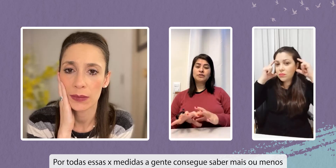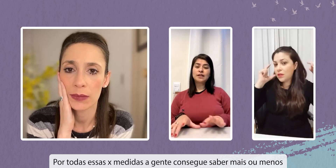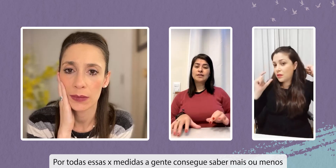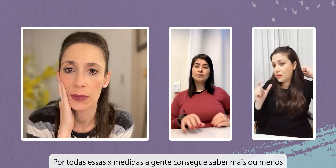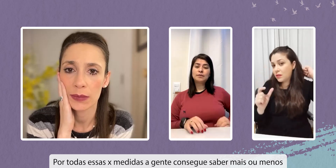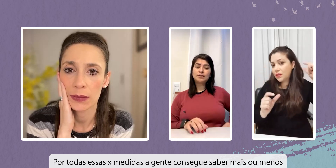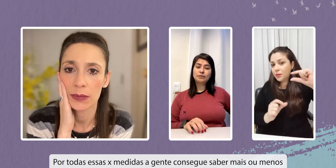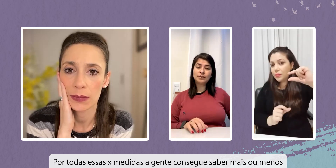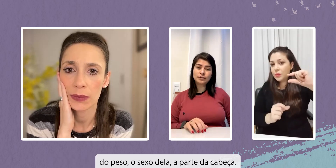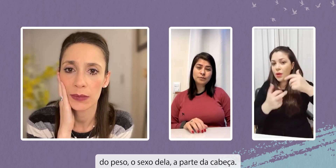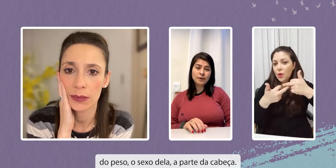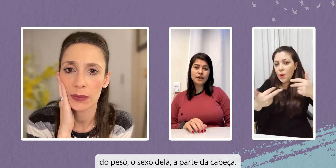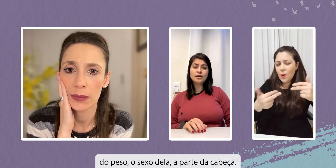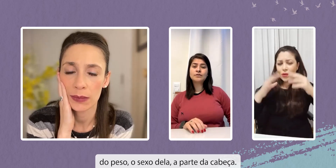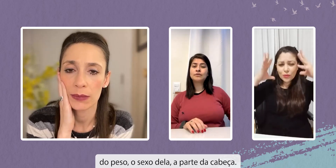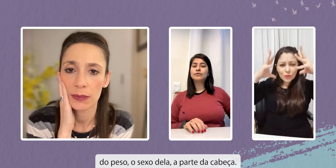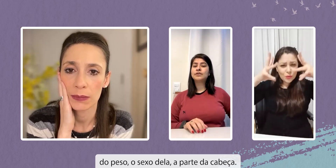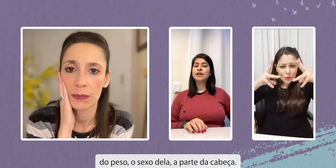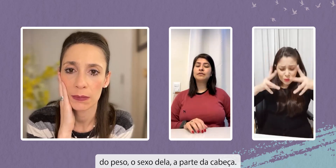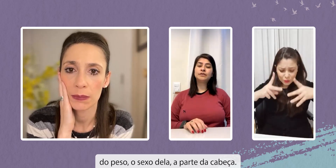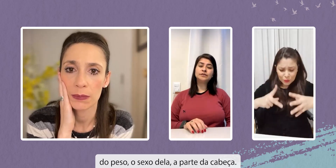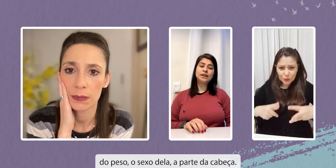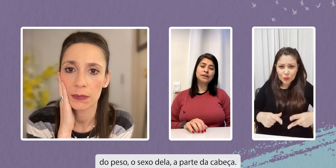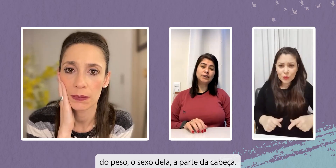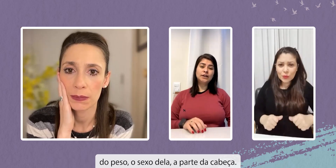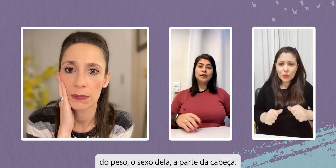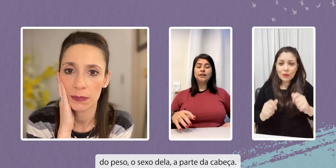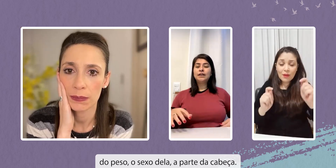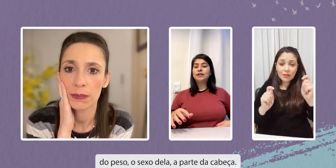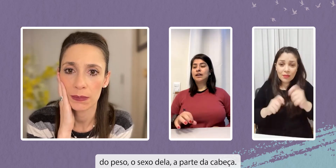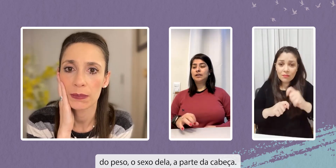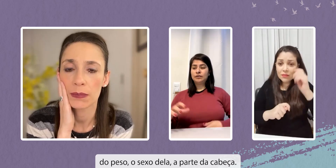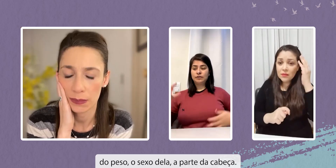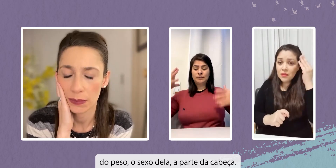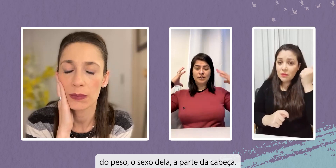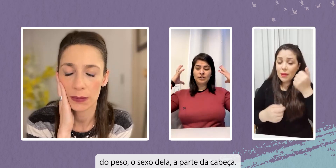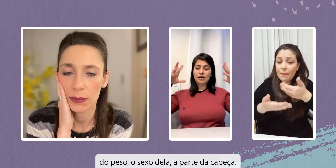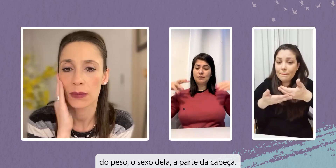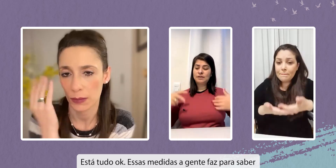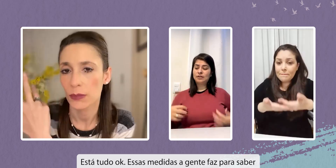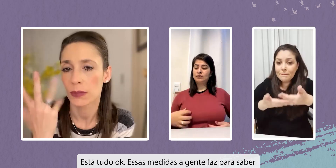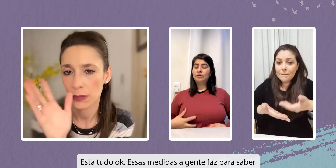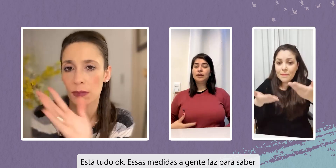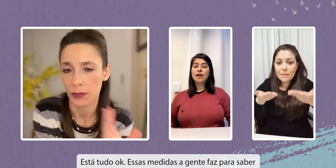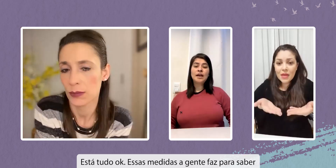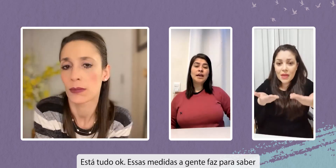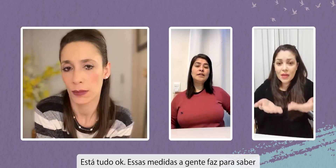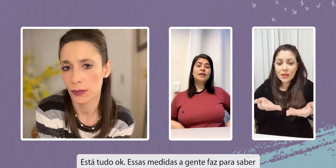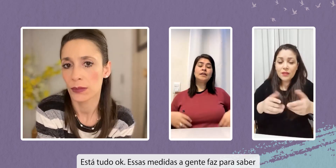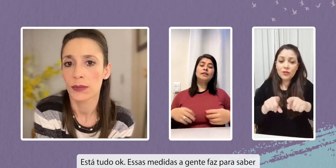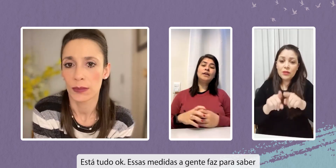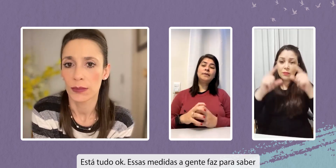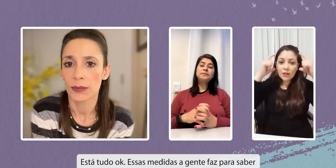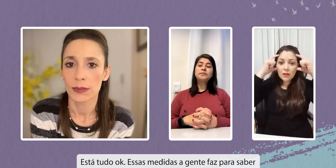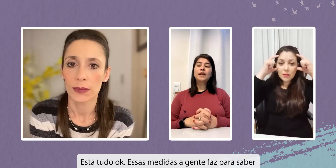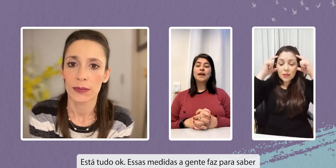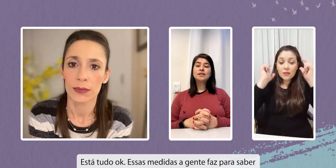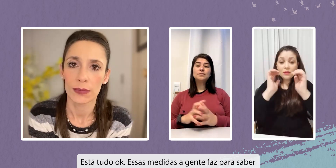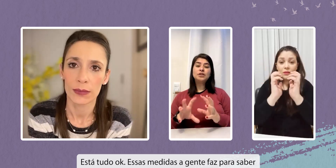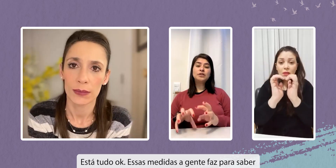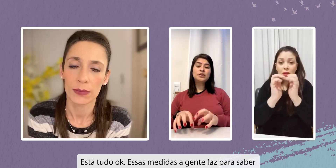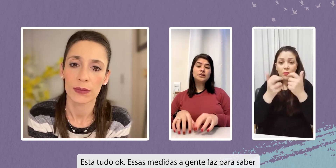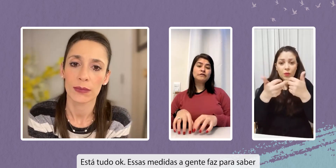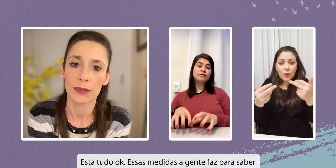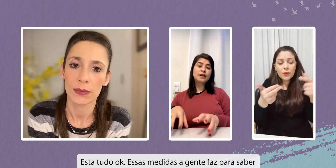gente consegue saber mais ou menos o peso, o céfalo dela, né? Tá, a parte da cabeça tá tudo ok, nananã.